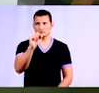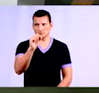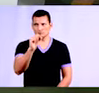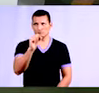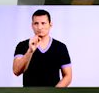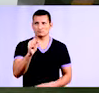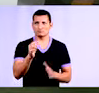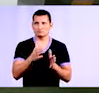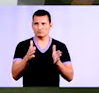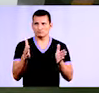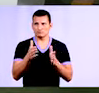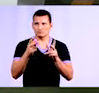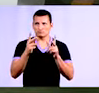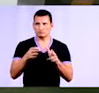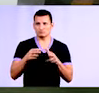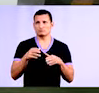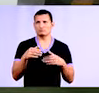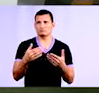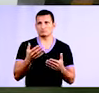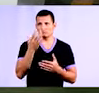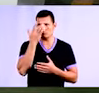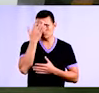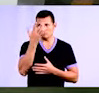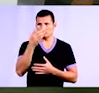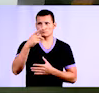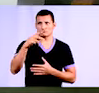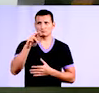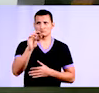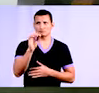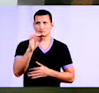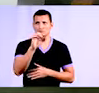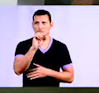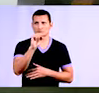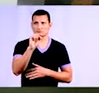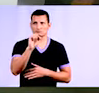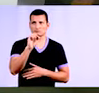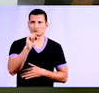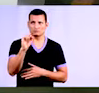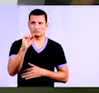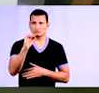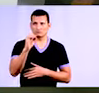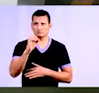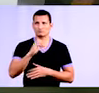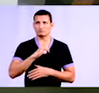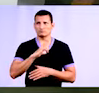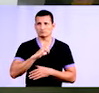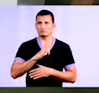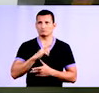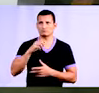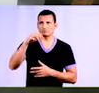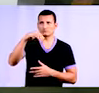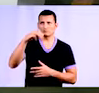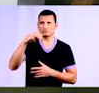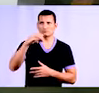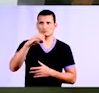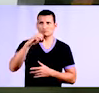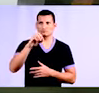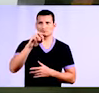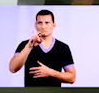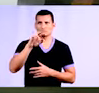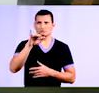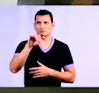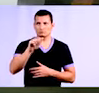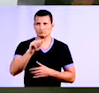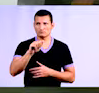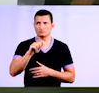fixo. E então fica fácil, porque para o processo eu tenho uma memória vasta. Né? O processo viu uma memória assim